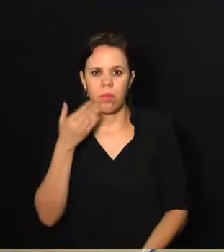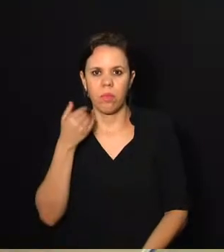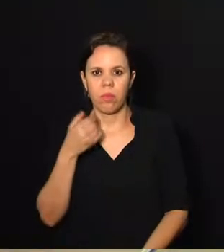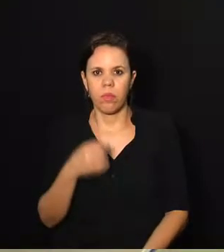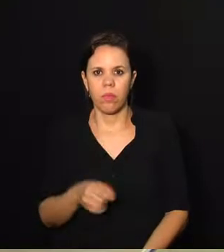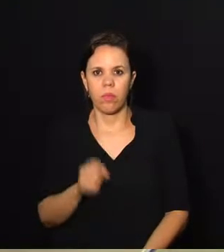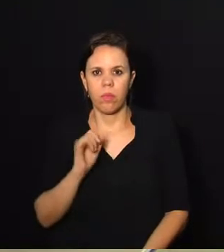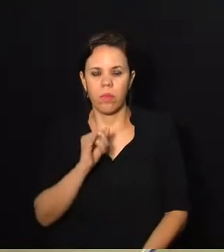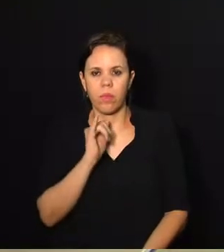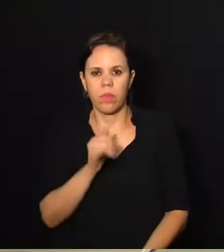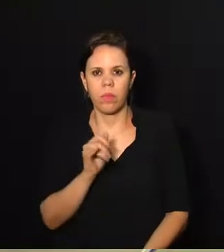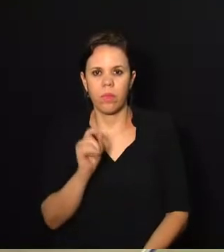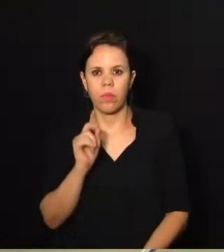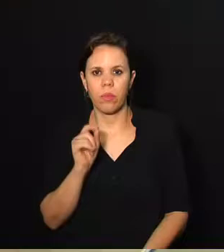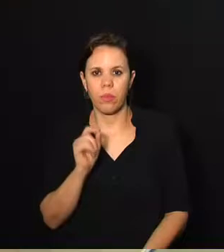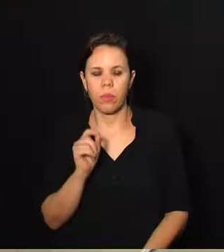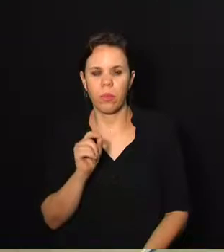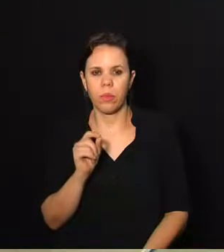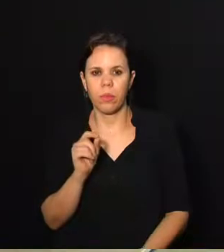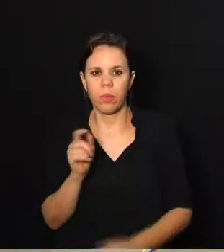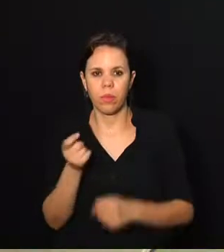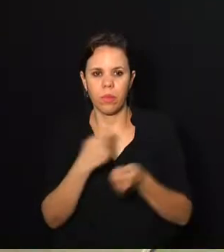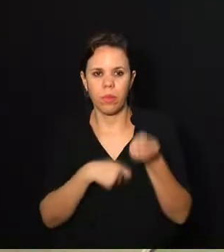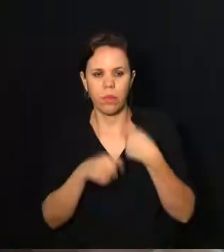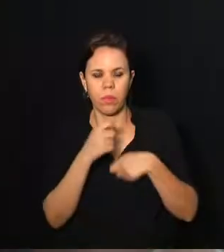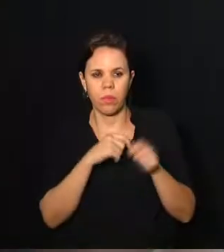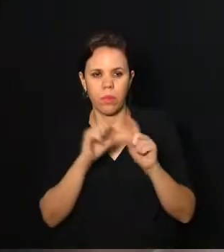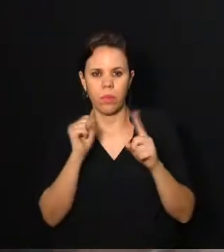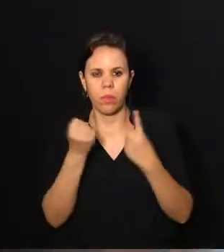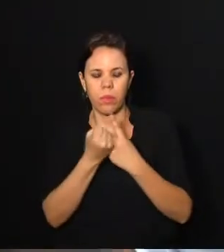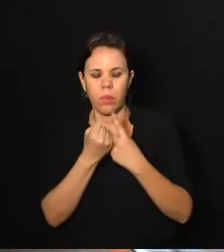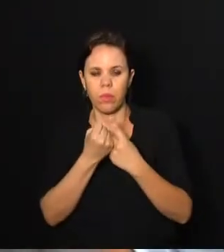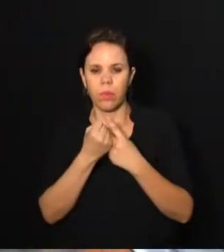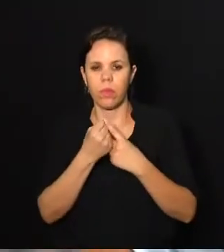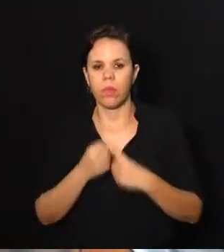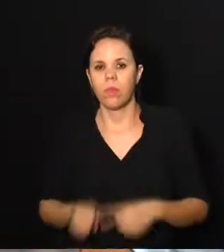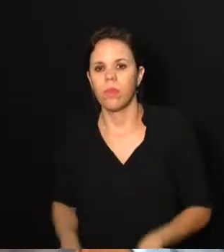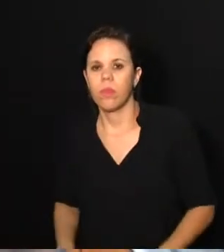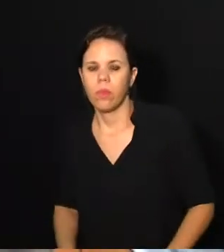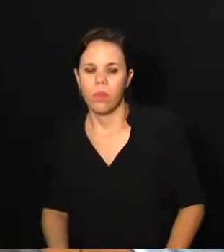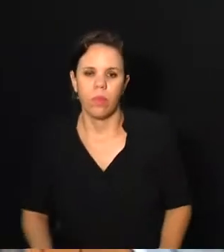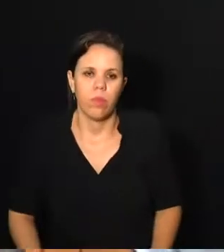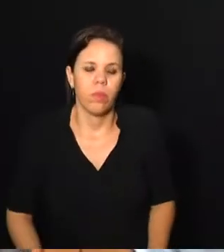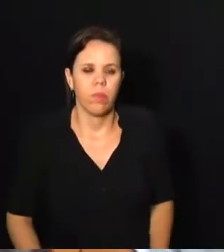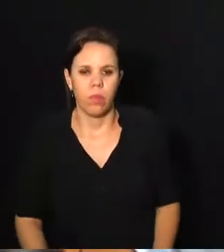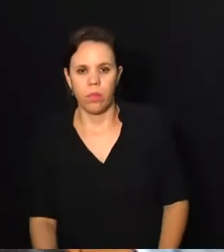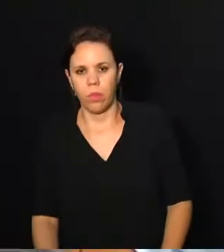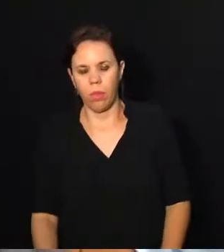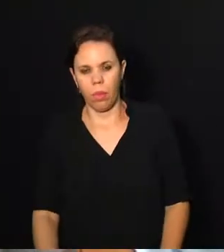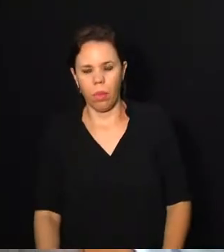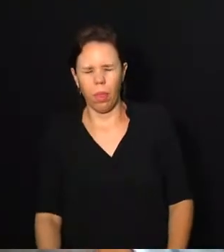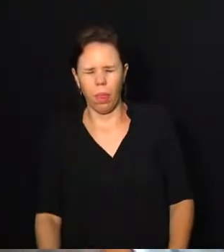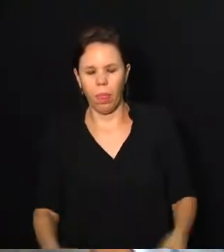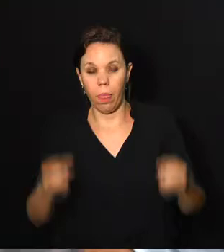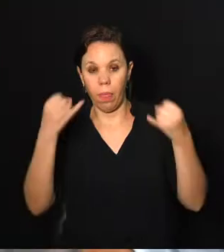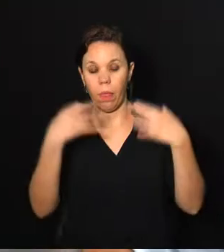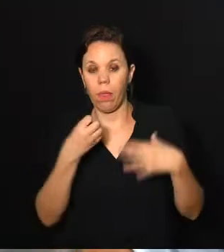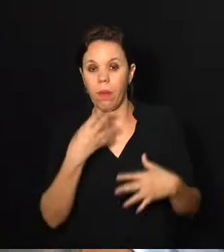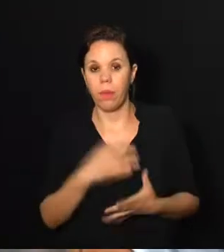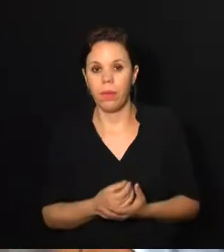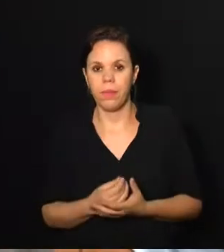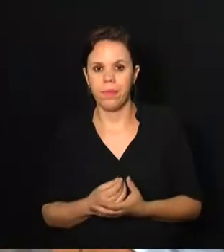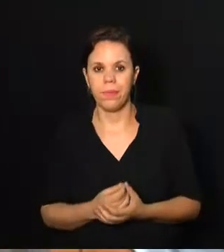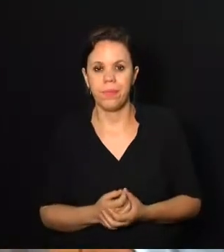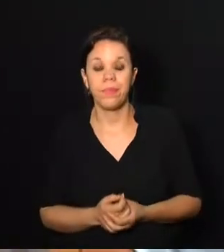o Anderson falou essa questão das organizações sociais, né? Eu acho que tem que ficar um pouco... Ele explicou bem, mas eu vou tentar ser um